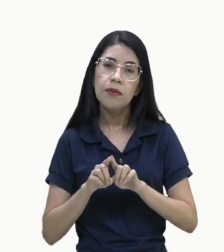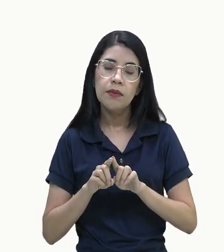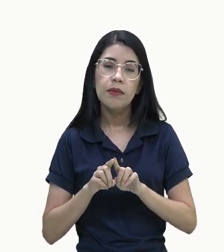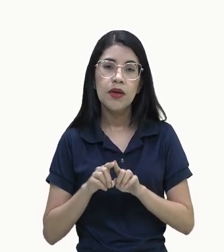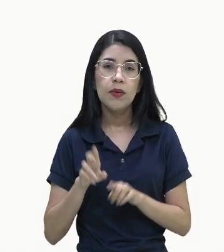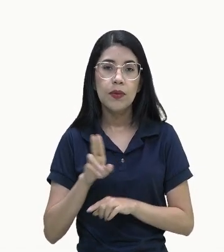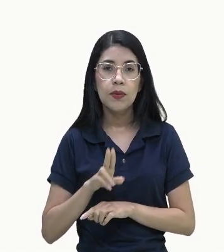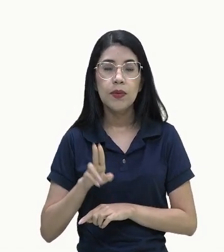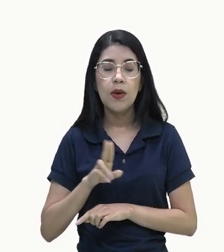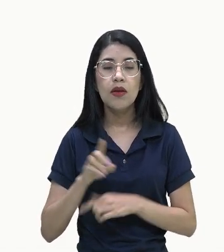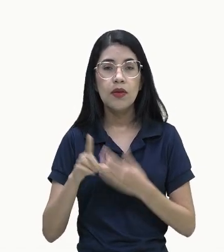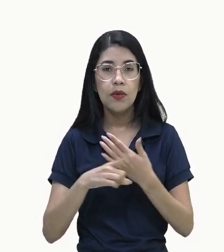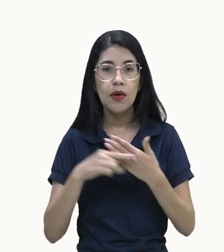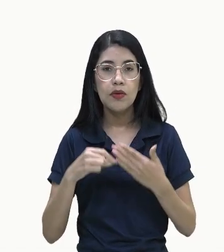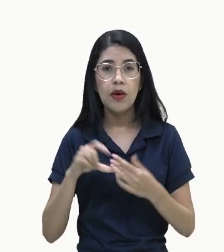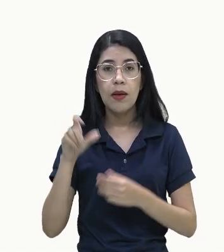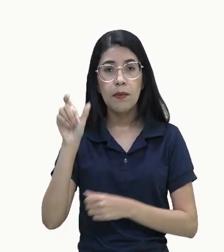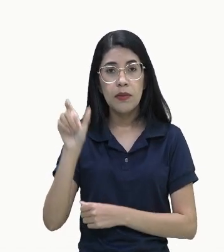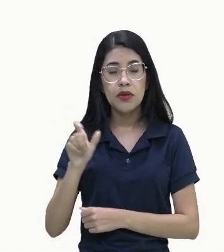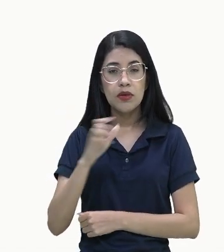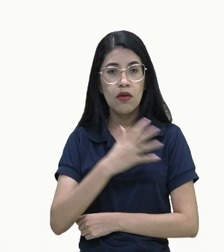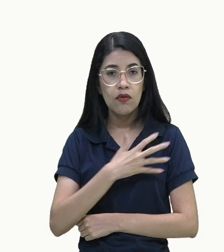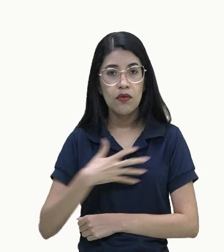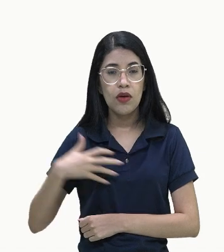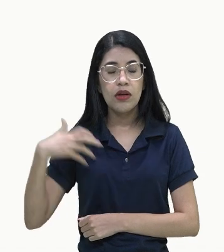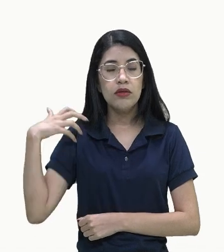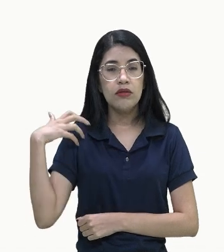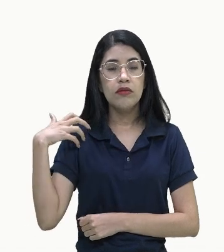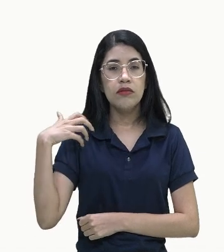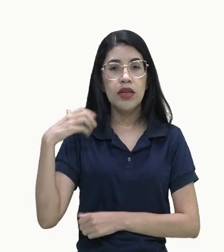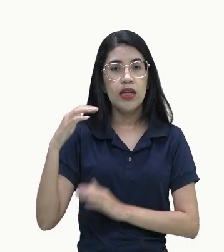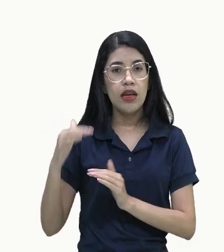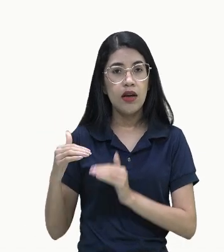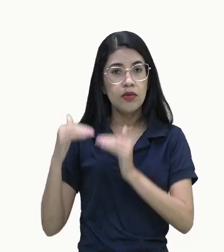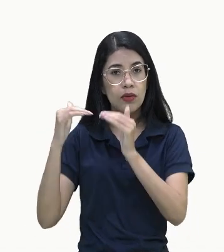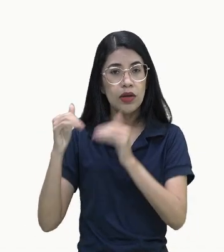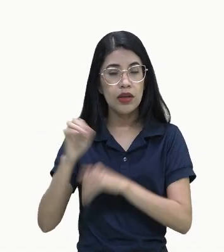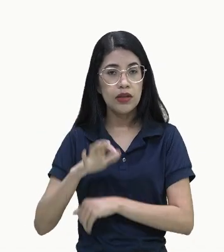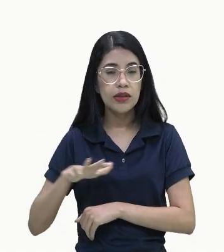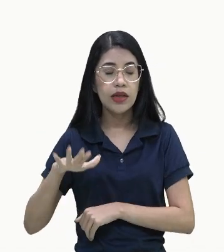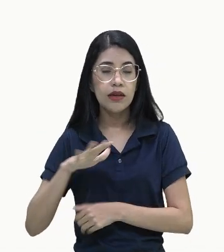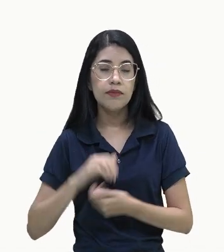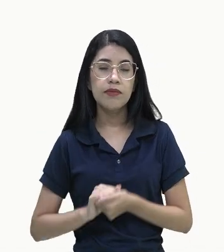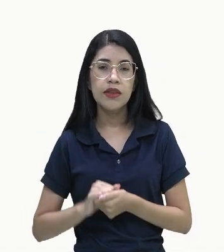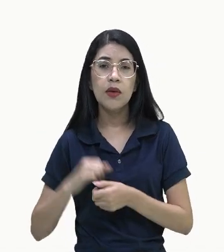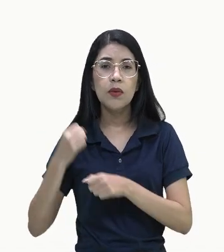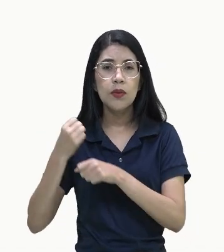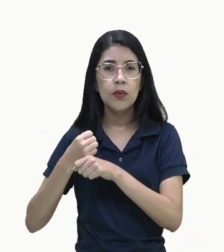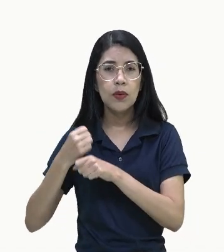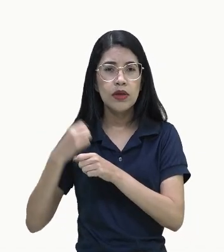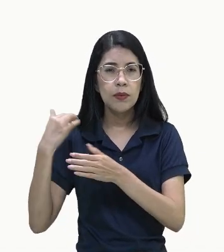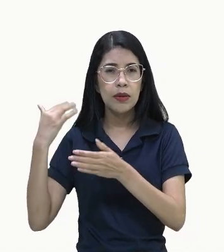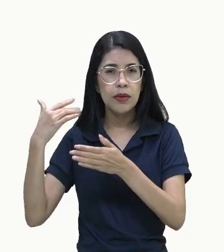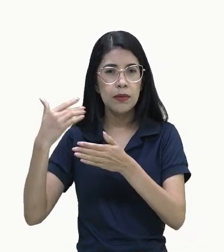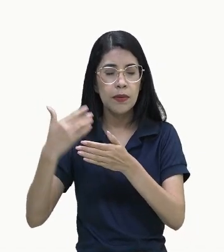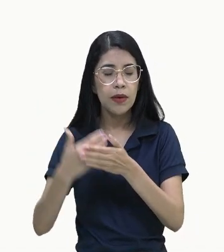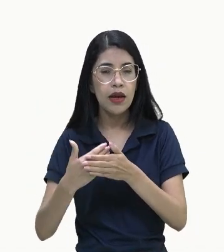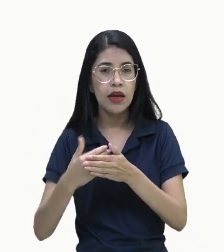quem é essa fala. No caso aqui, um filósofo, uma autoridade. Tanto é assim que, ao longo dos anos, os